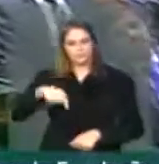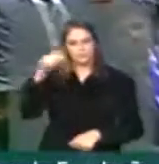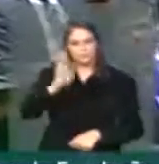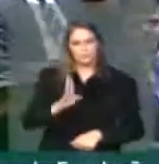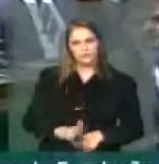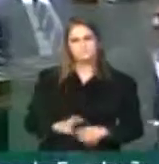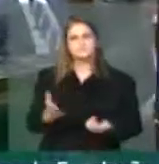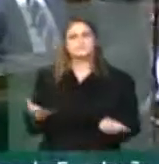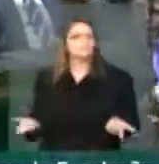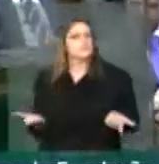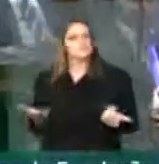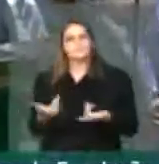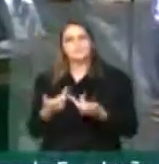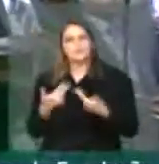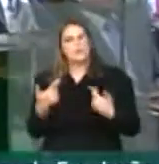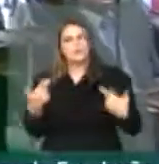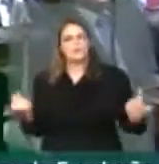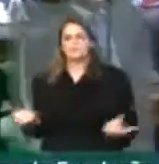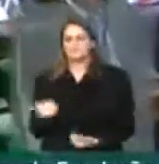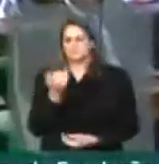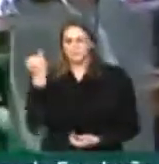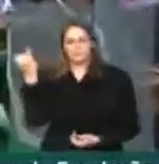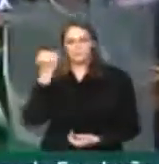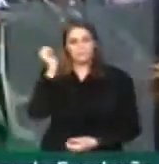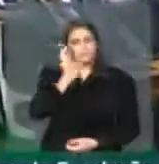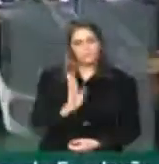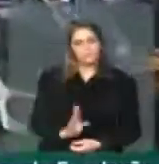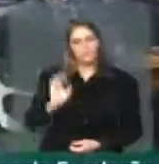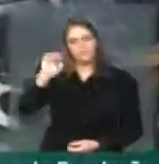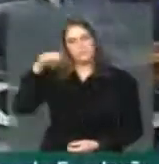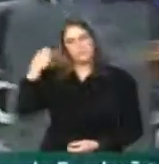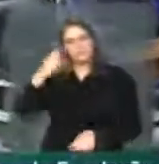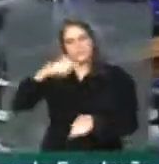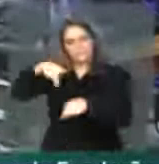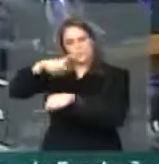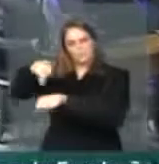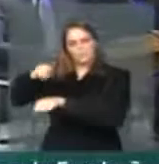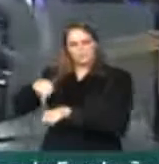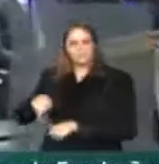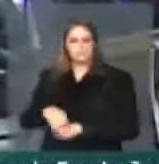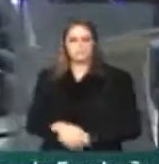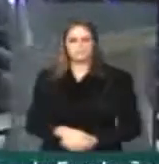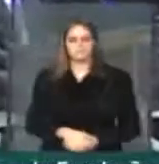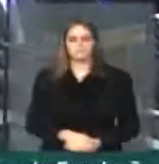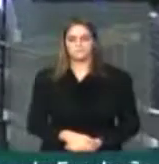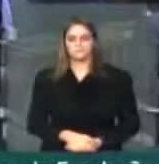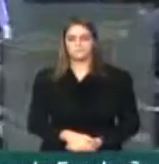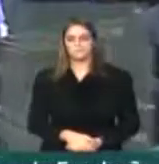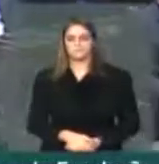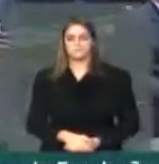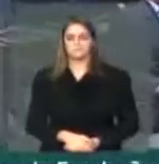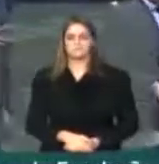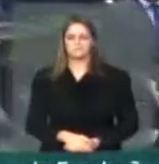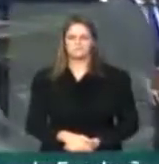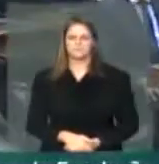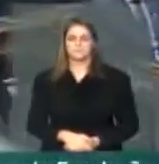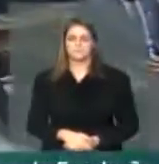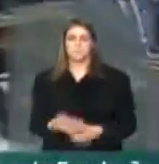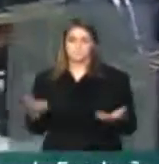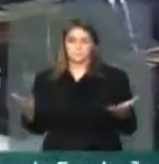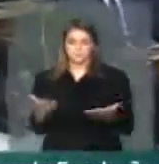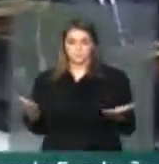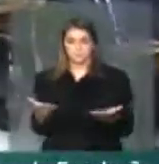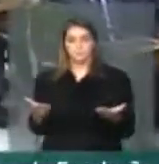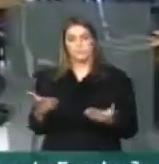e também eventos internacionais como o Watergate e etc. Quero, nesse